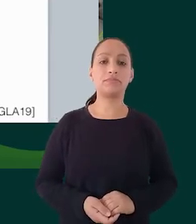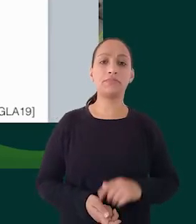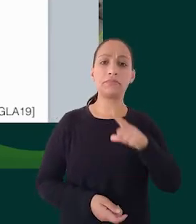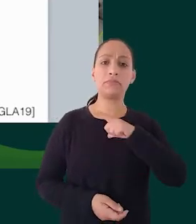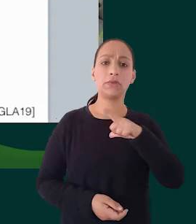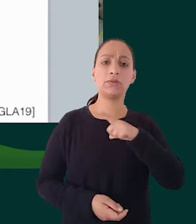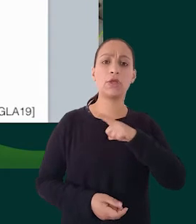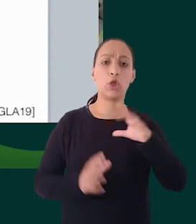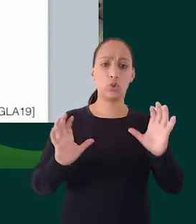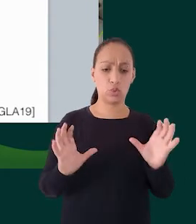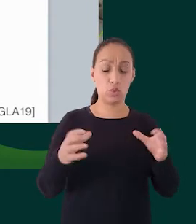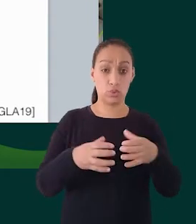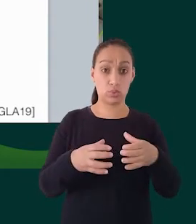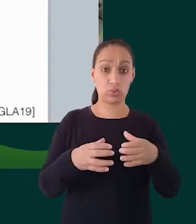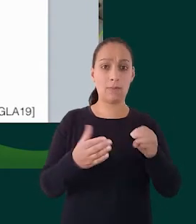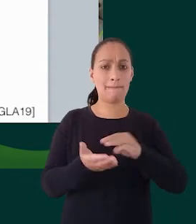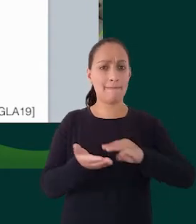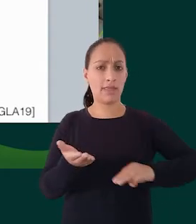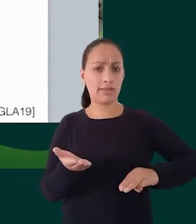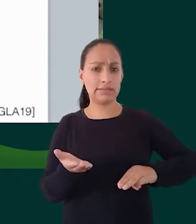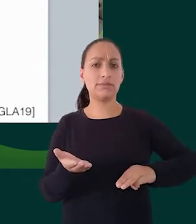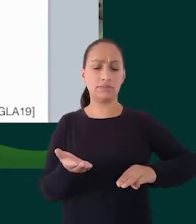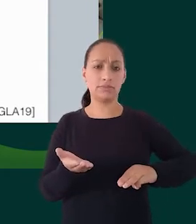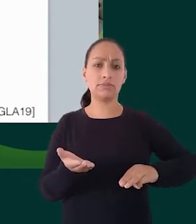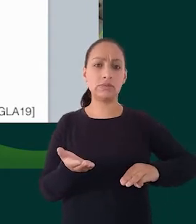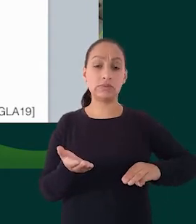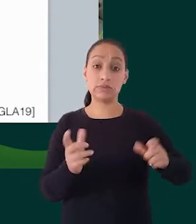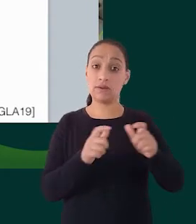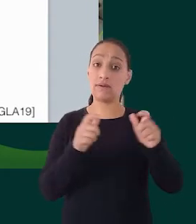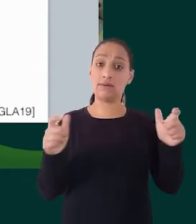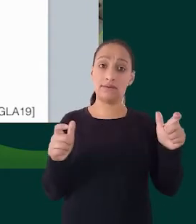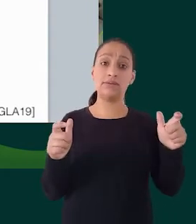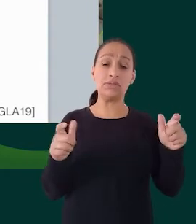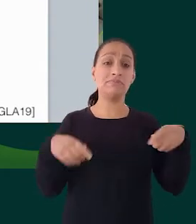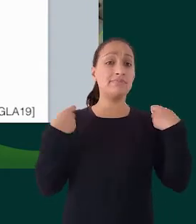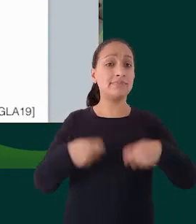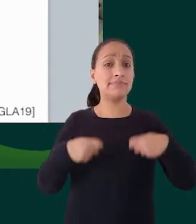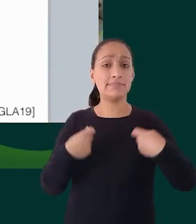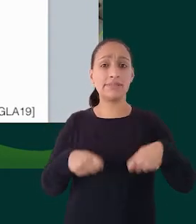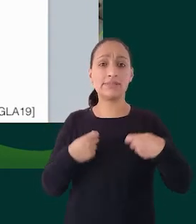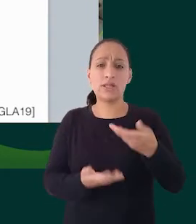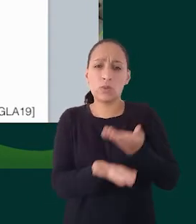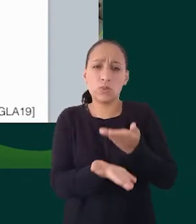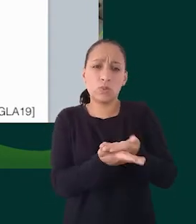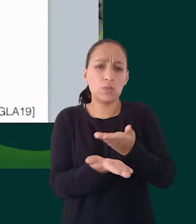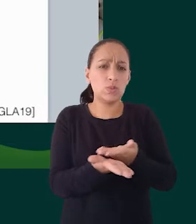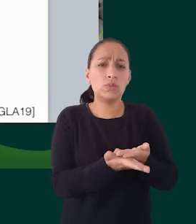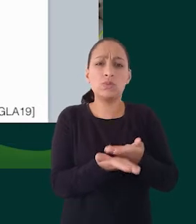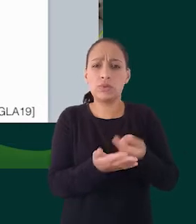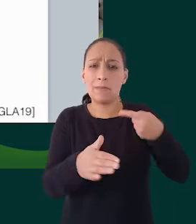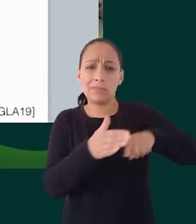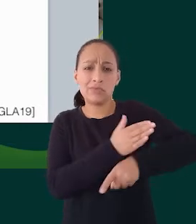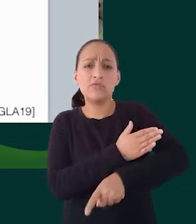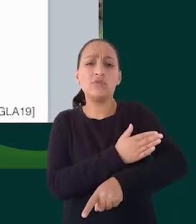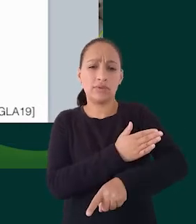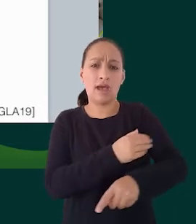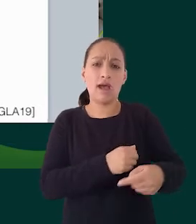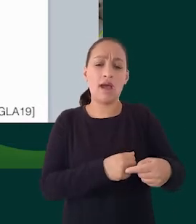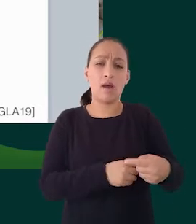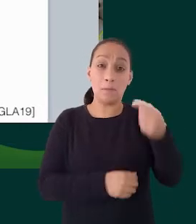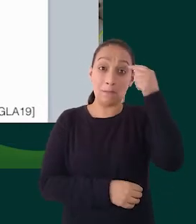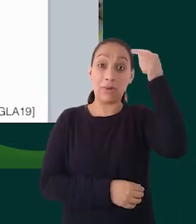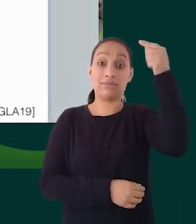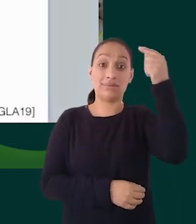Ela tem um conjunto de métodos gigantesco que a gente precisa estudar muito para se aprofundar. Eu vou dar uma ideia